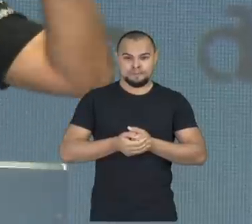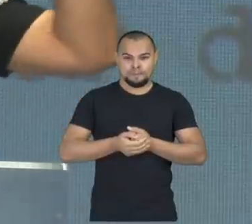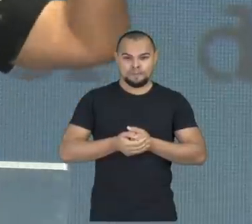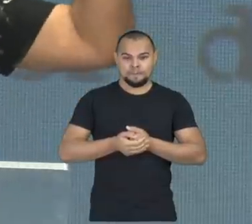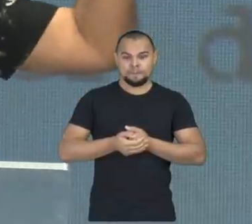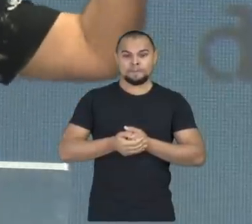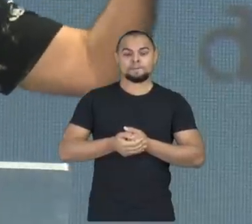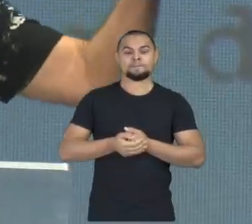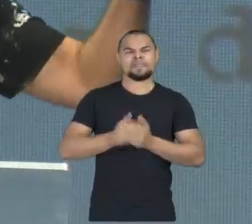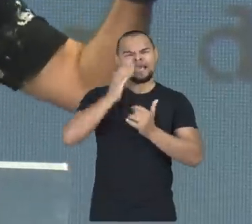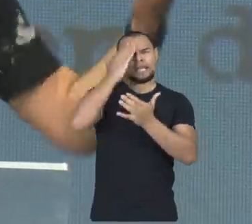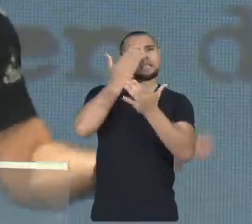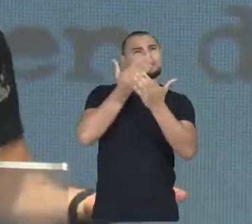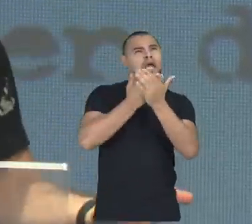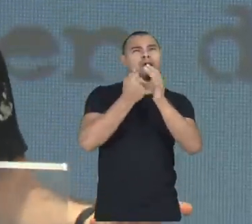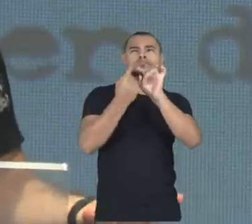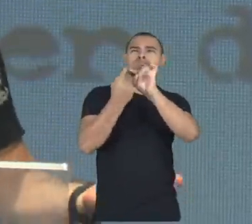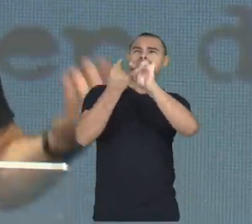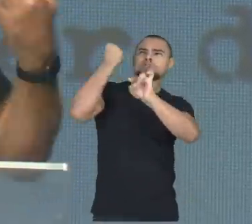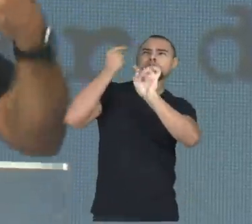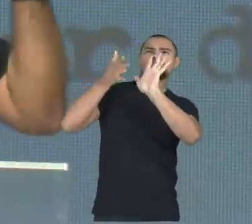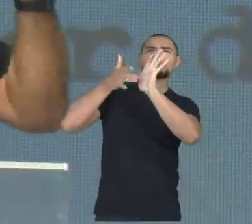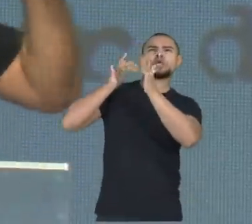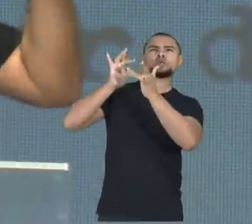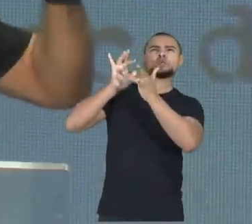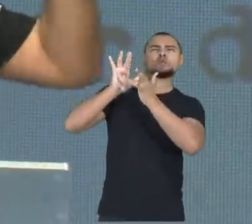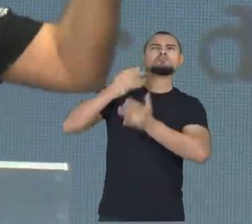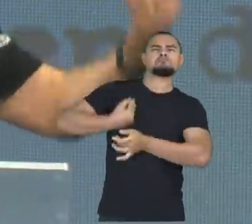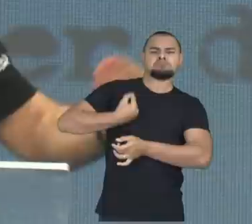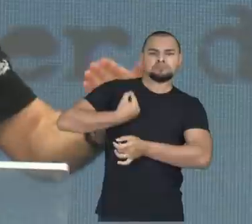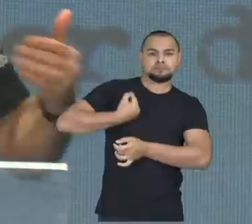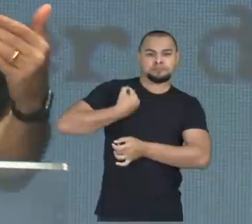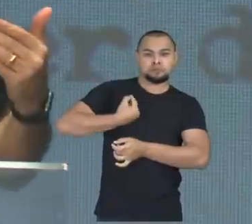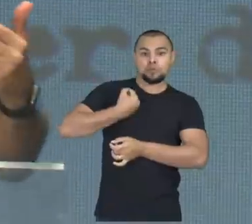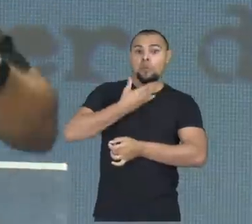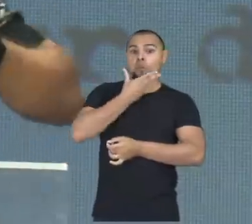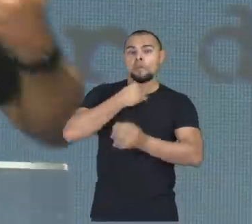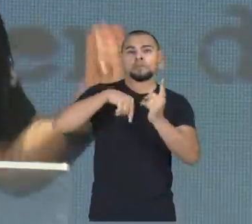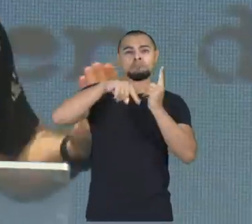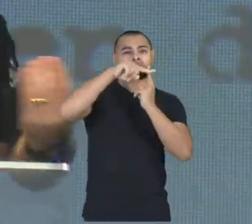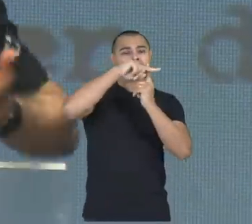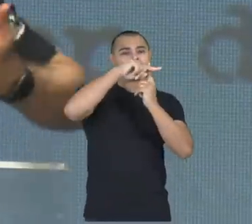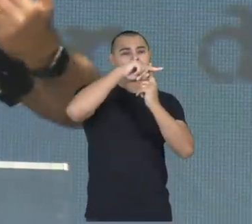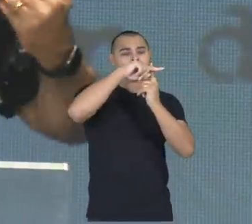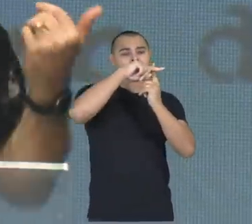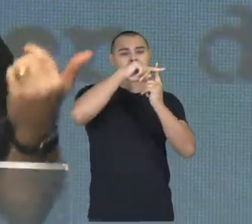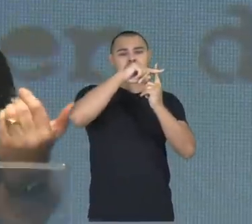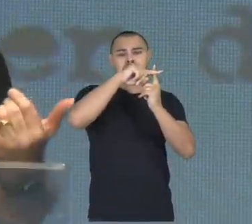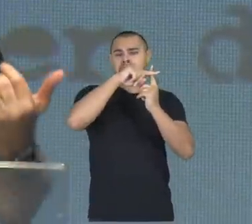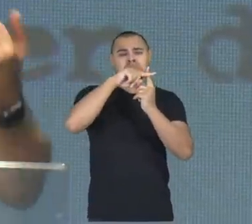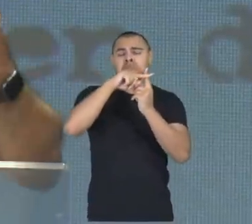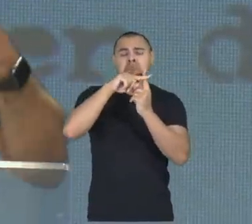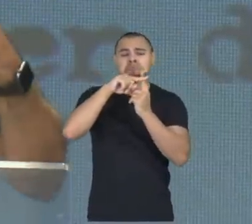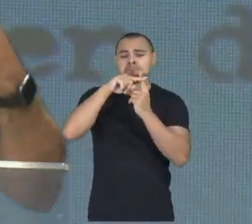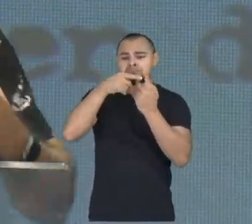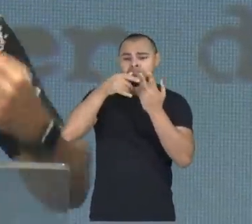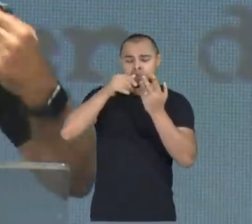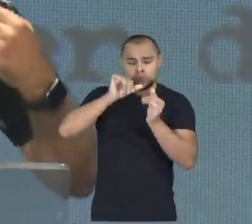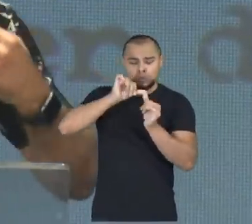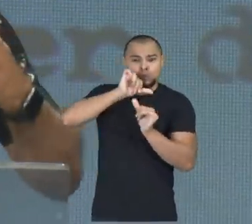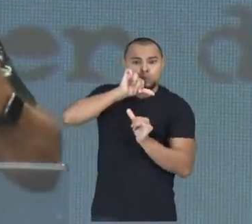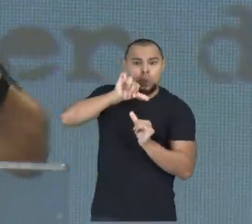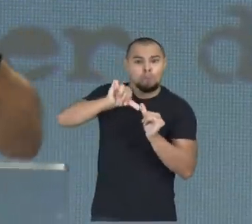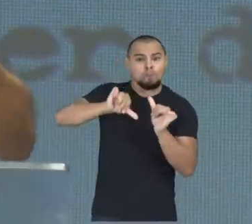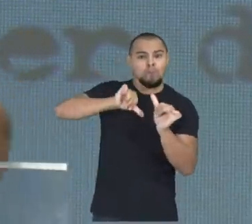Acreditar que houve um Jesus histórico, acreditar que houve um homem que morreu na cruz, não muda o estado